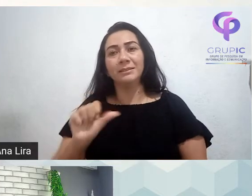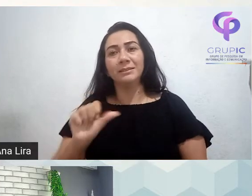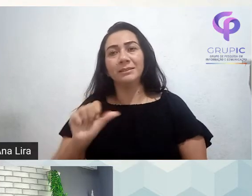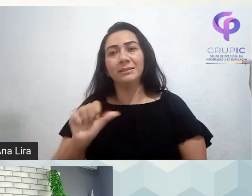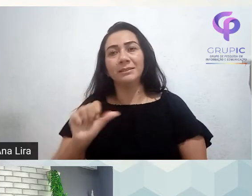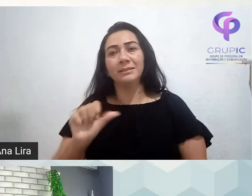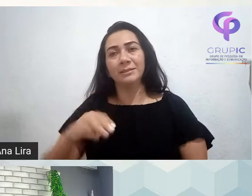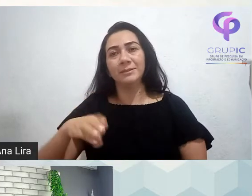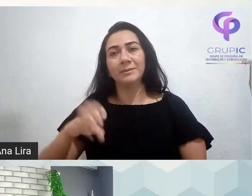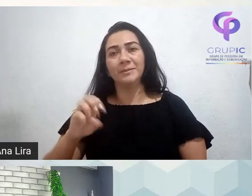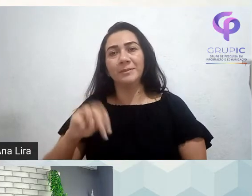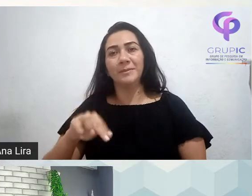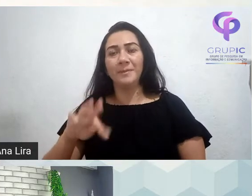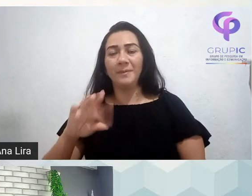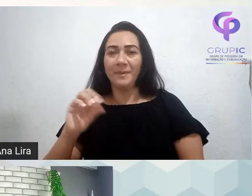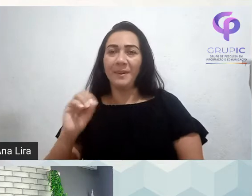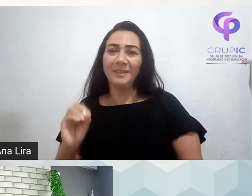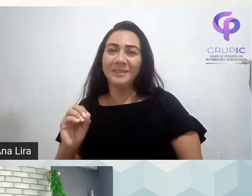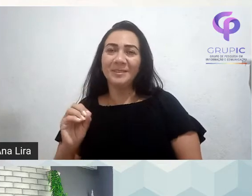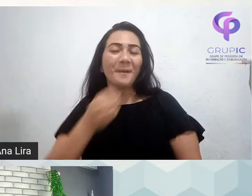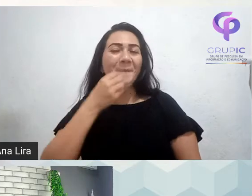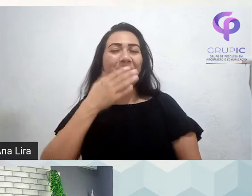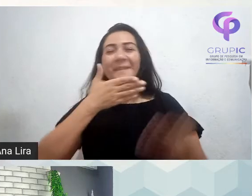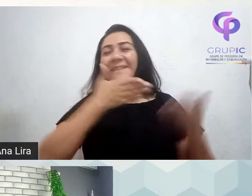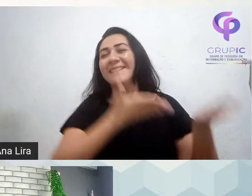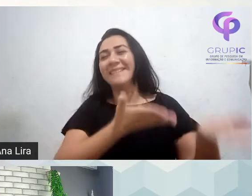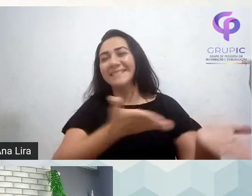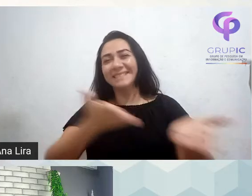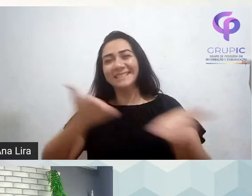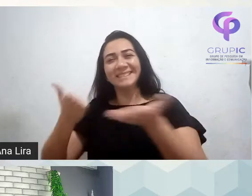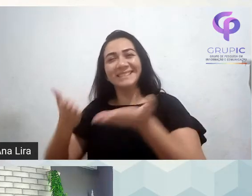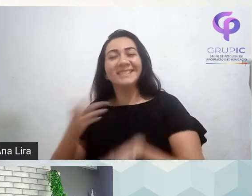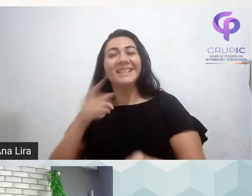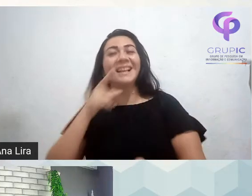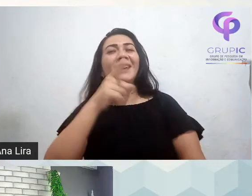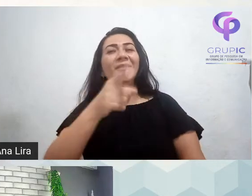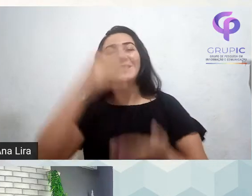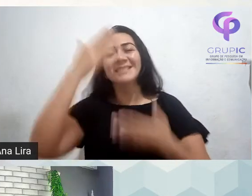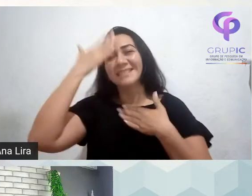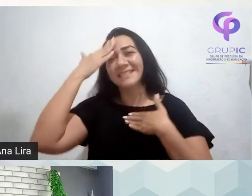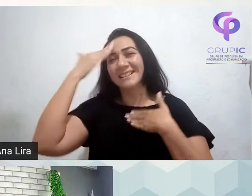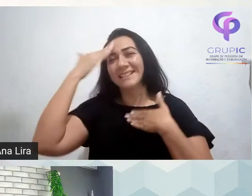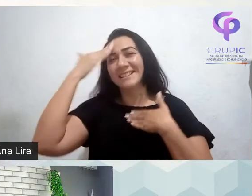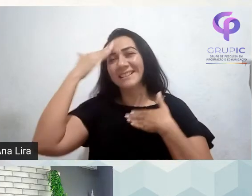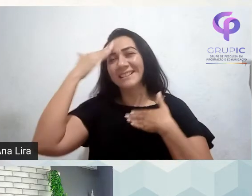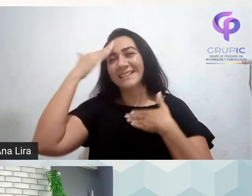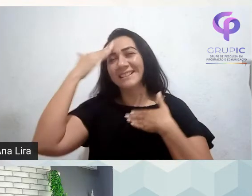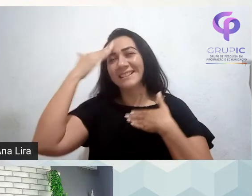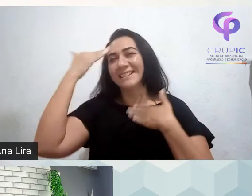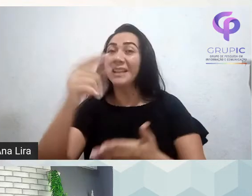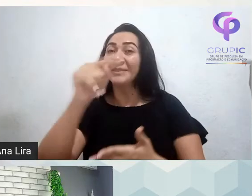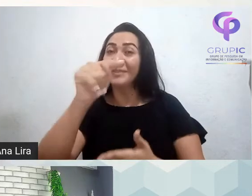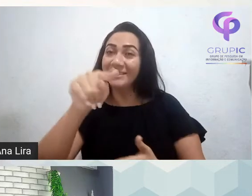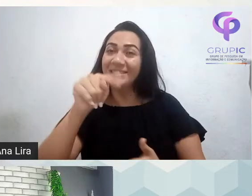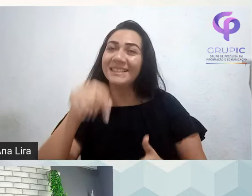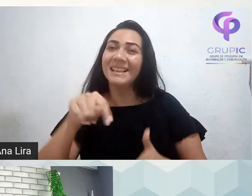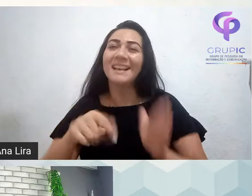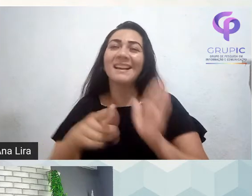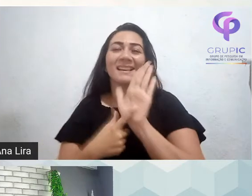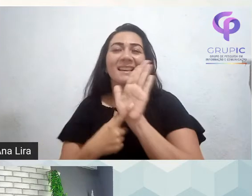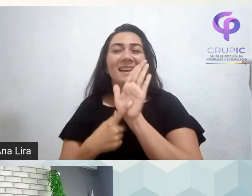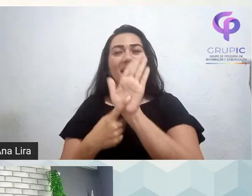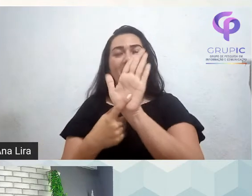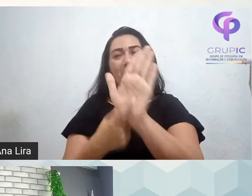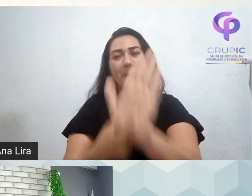também, dando as boas-vindas, agradecendo a sua participação aqui conosco, como já